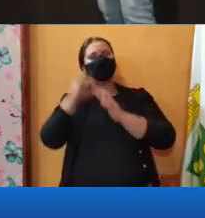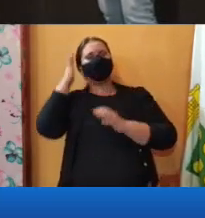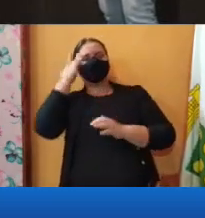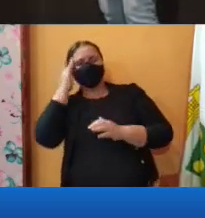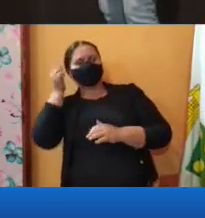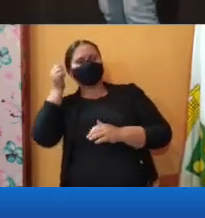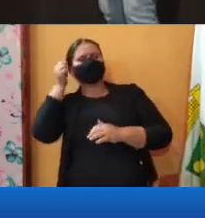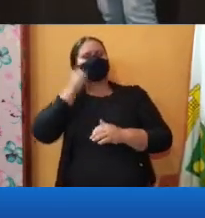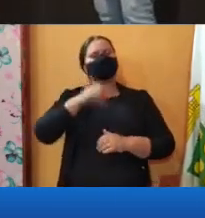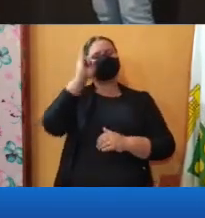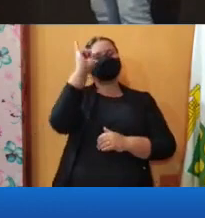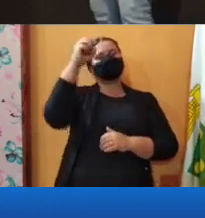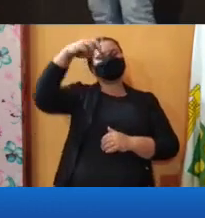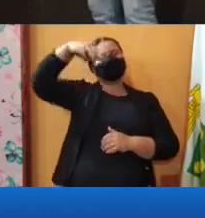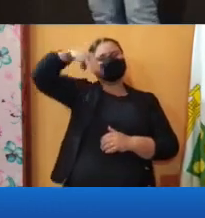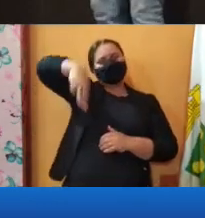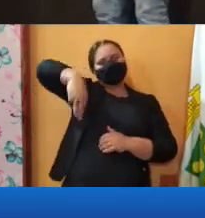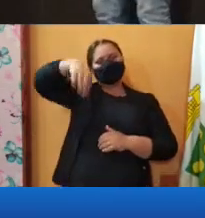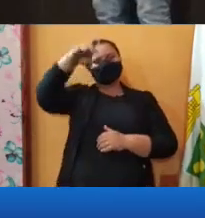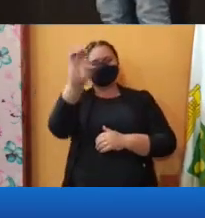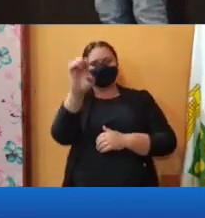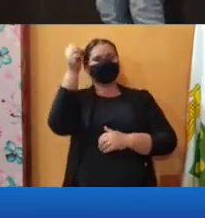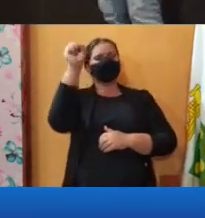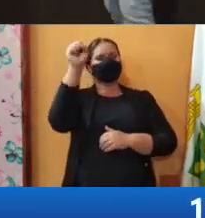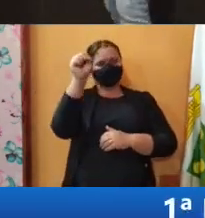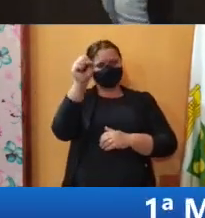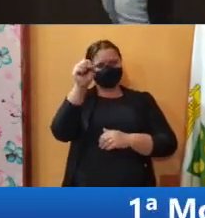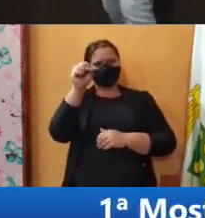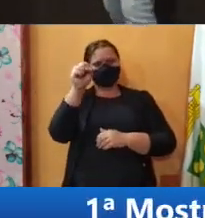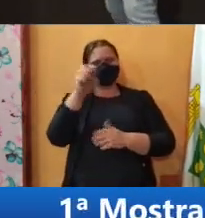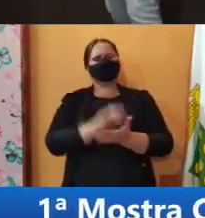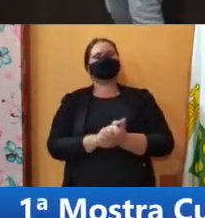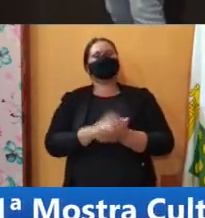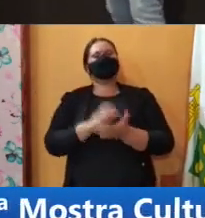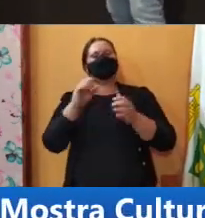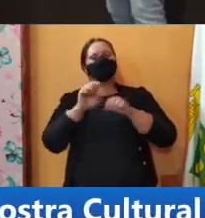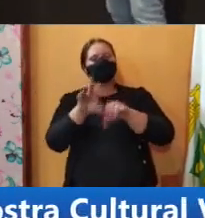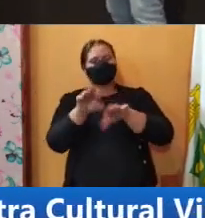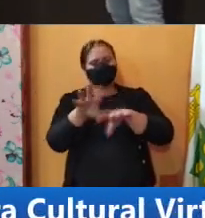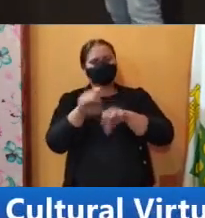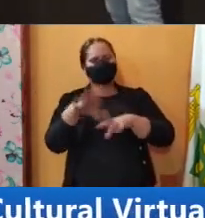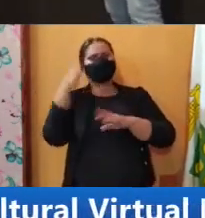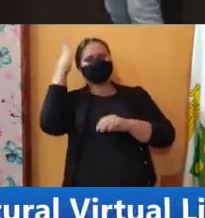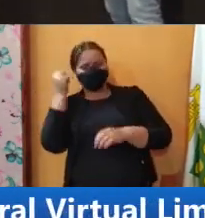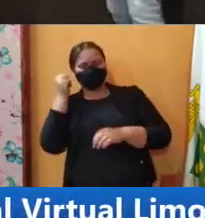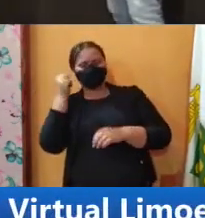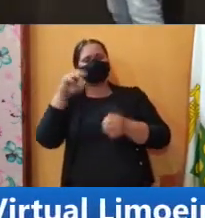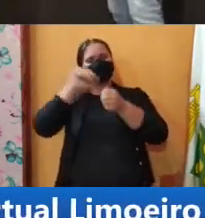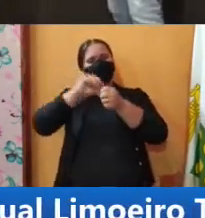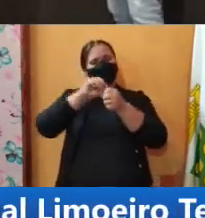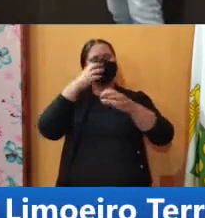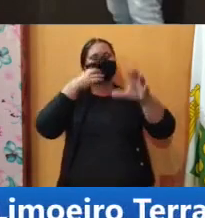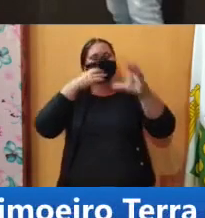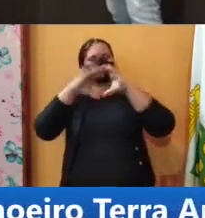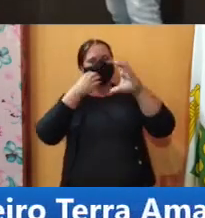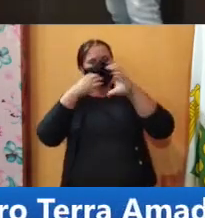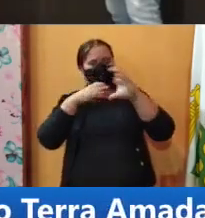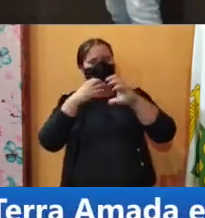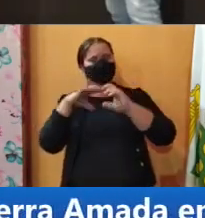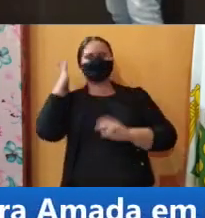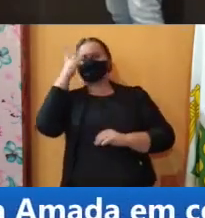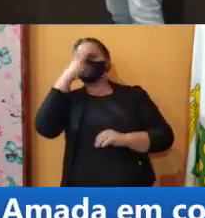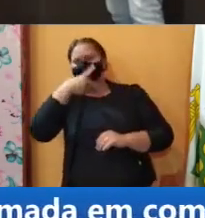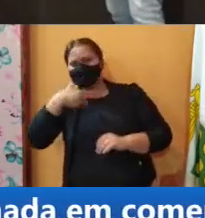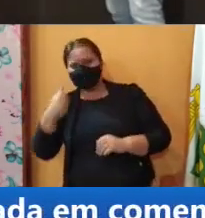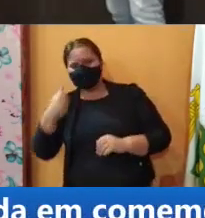três gravações desse... Isso é um frevo de bloco, né? Eu era um menino... É, isso é um frevo de bloco, eu era menino e já escutava isso lá na Pirauíra, né? Coisa linda. E